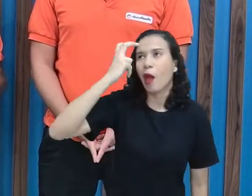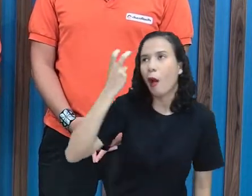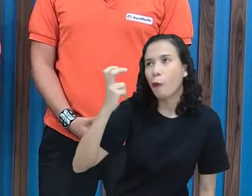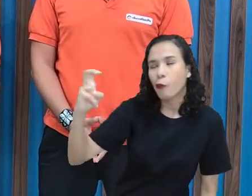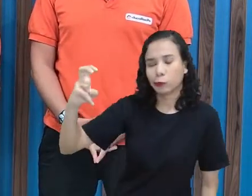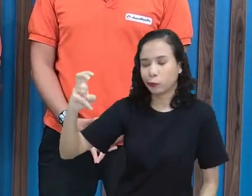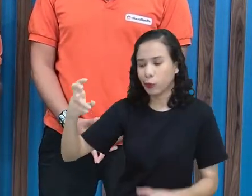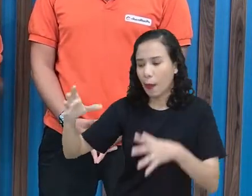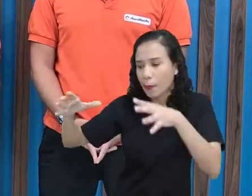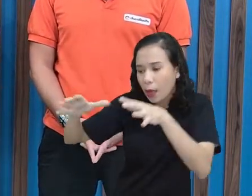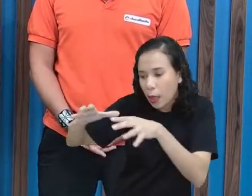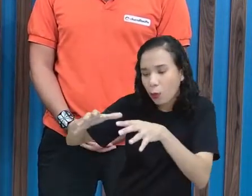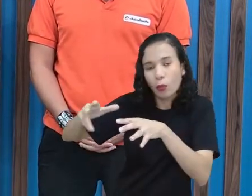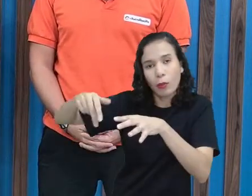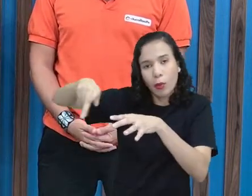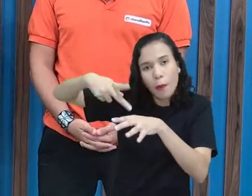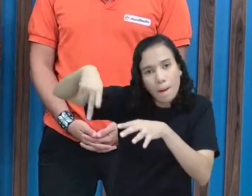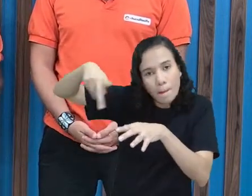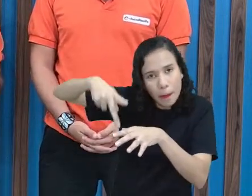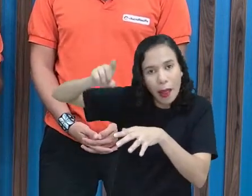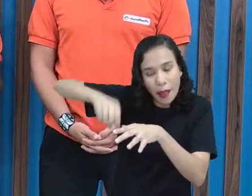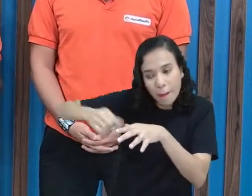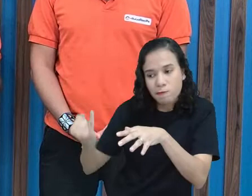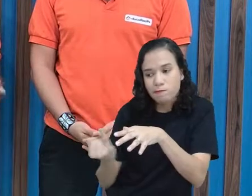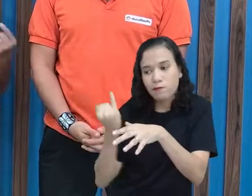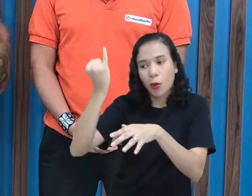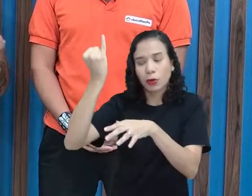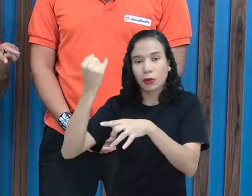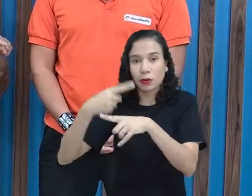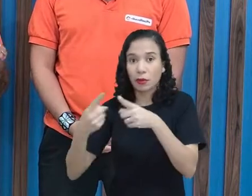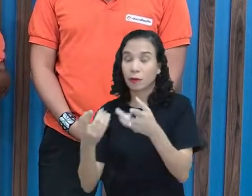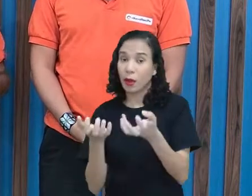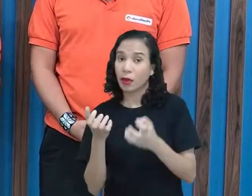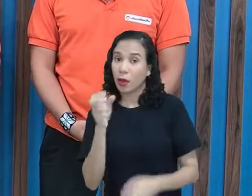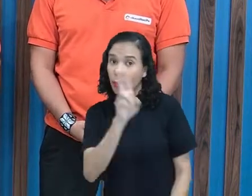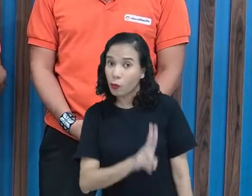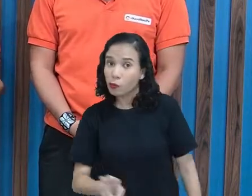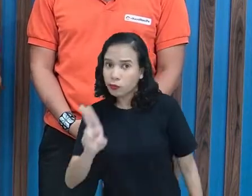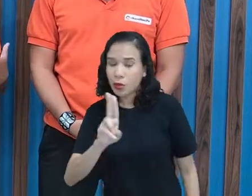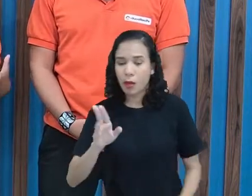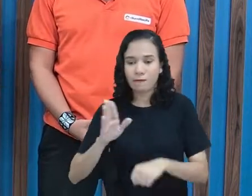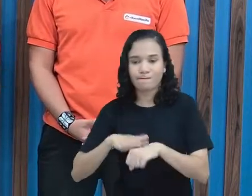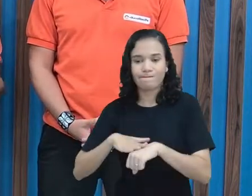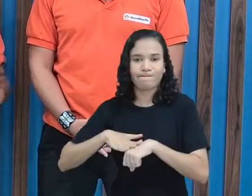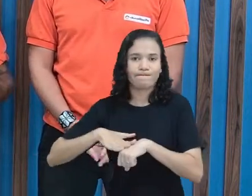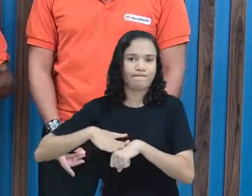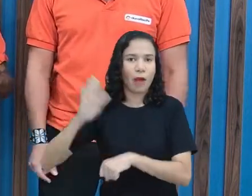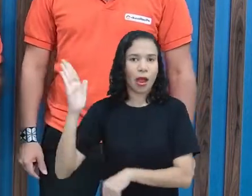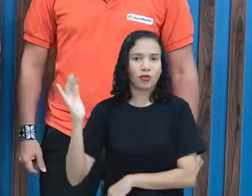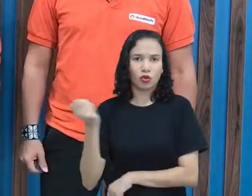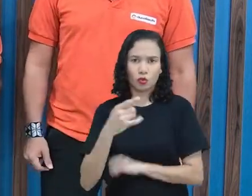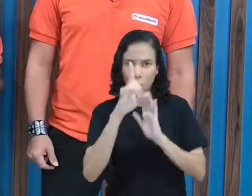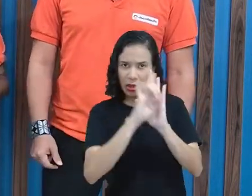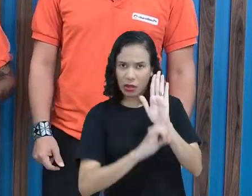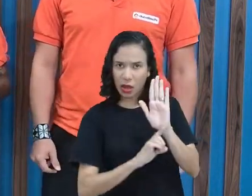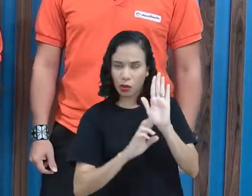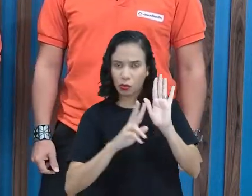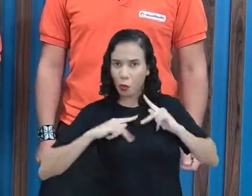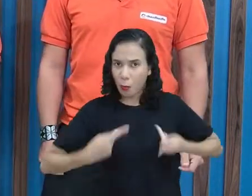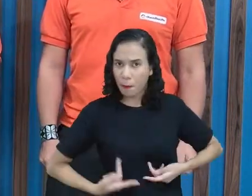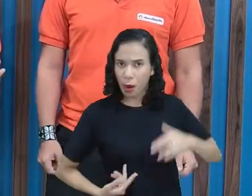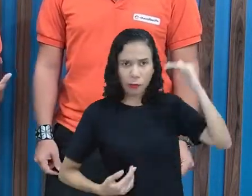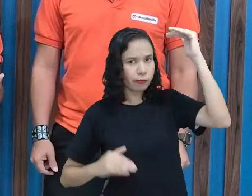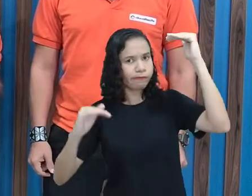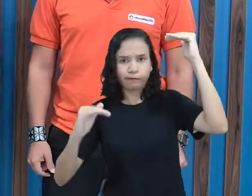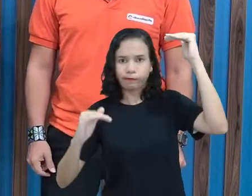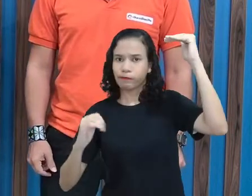para aquela nação foi importante, mas ele quiser usufruir, quiser passar por cima dos direitos humanos, então esse